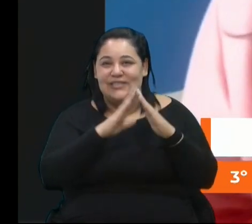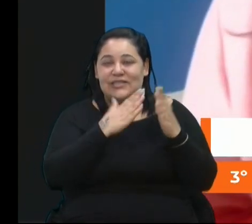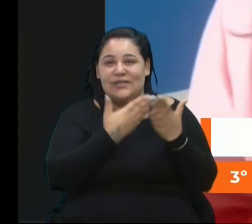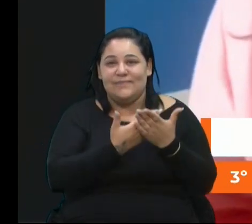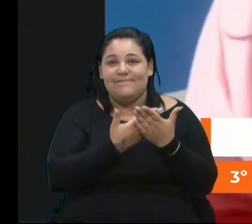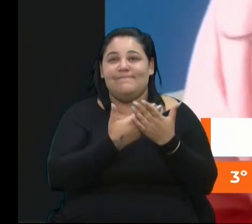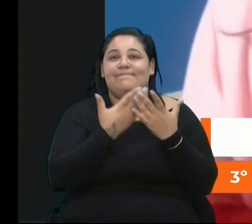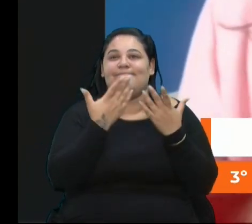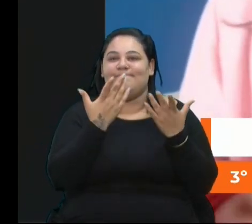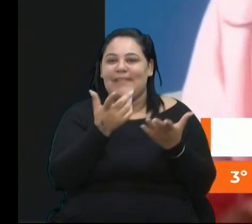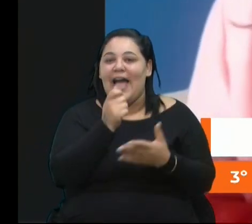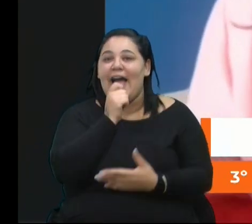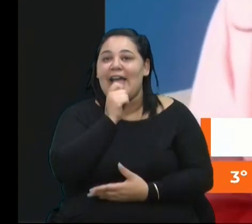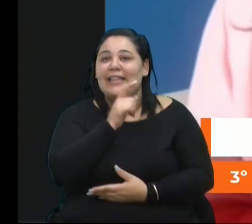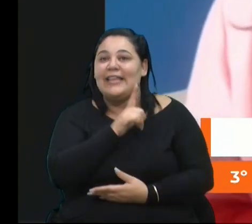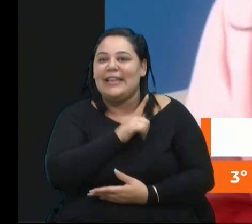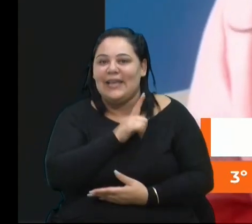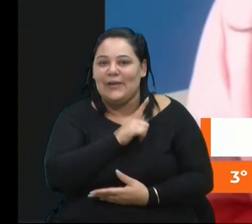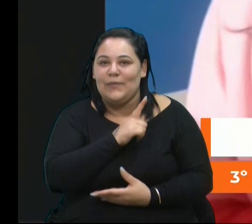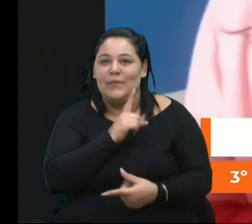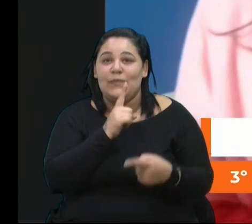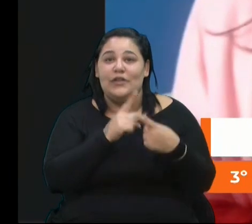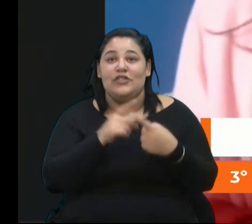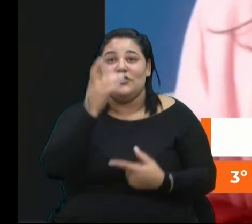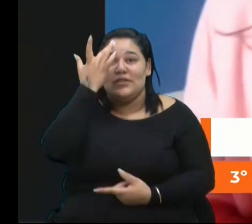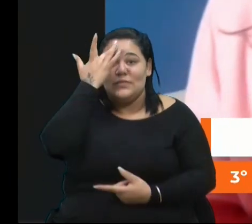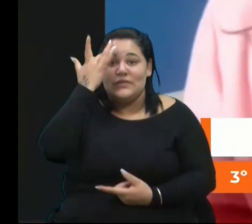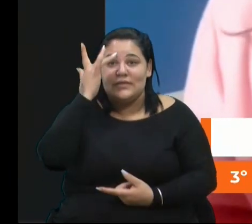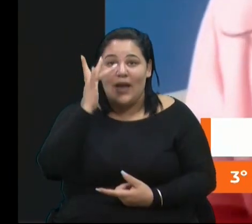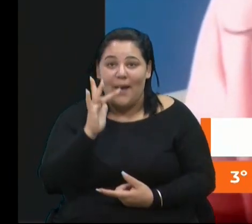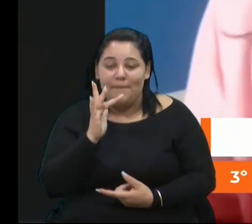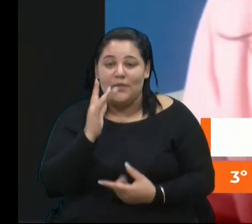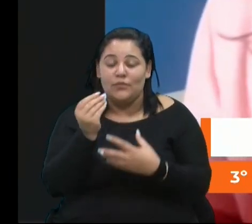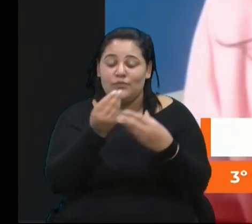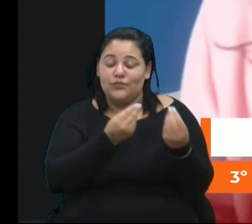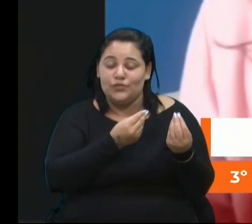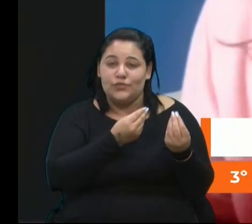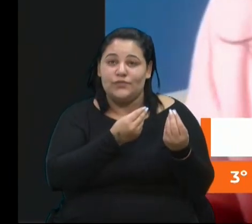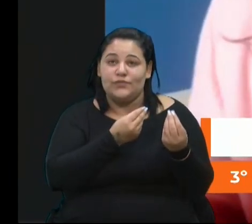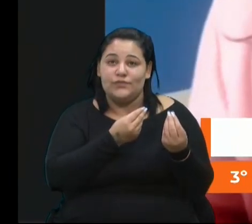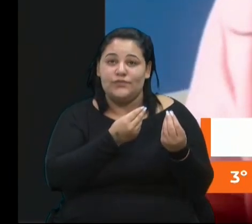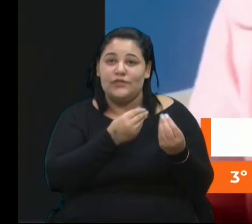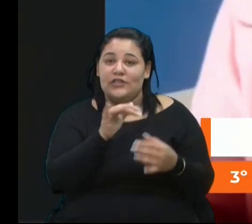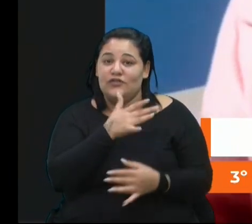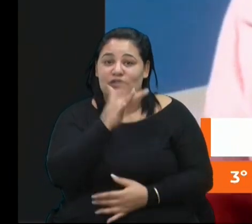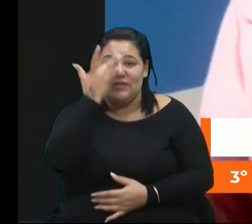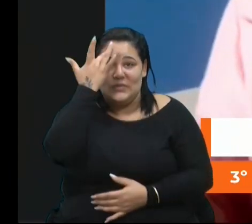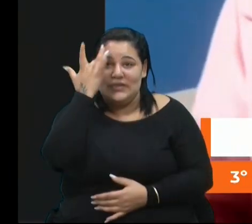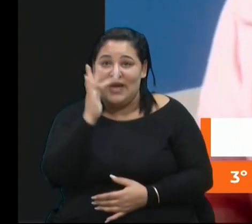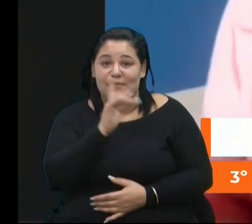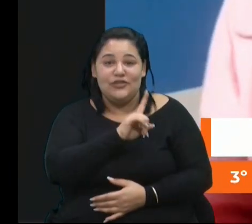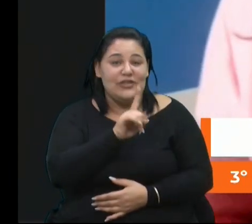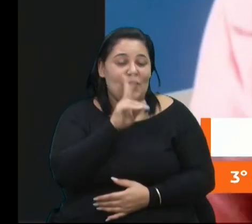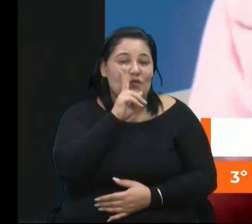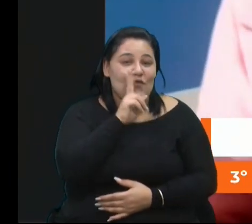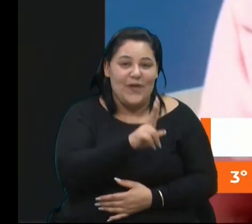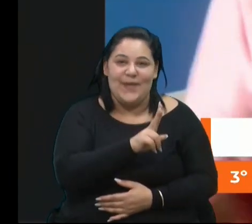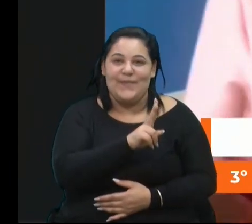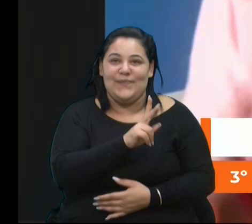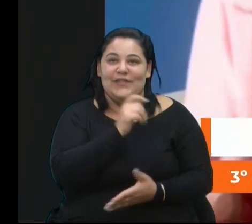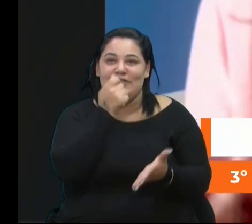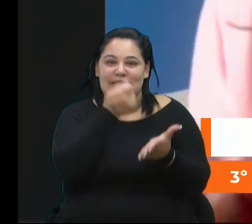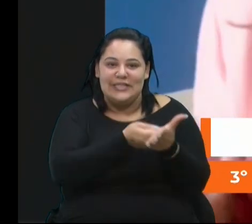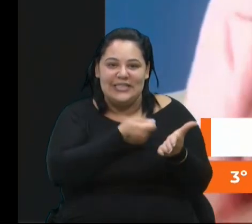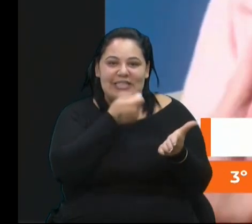disse, pois é, ainda que tem, né, porque a gente não sabe, muitas vezes a gente não sabe, a gente não vê, a gente insiste, né,